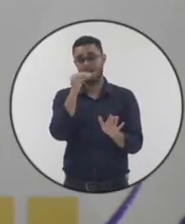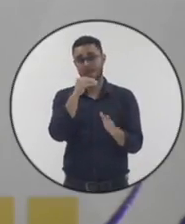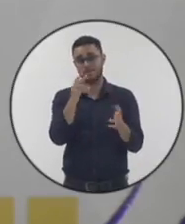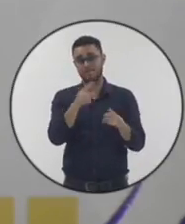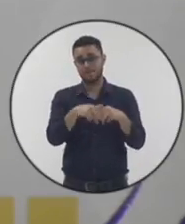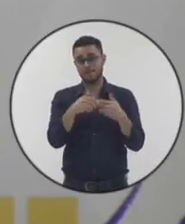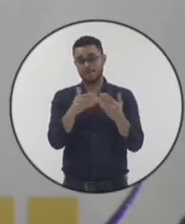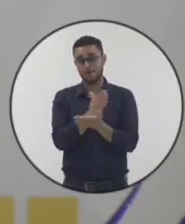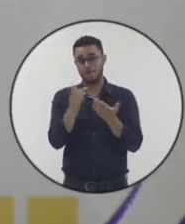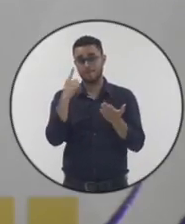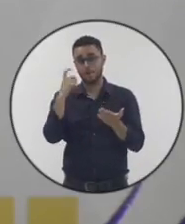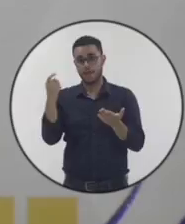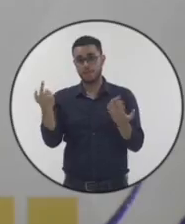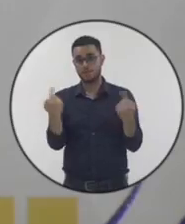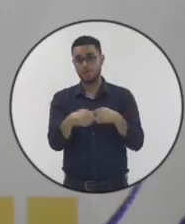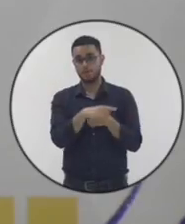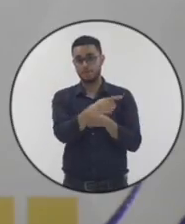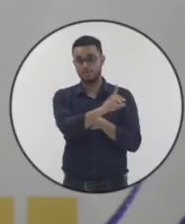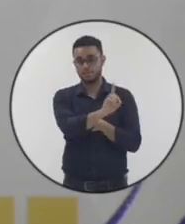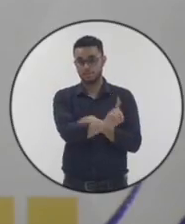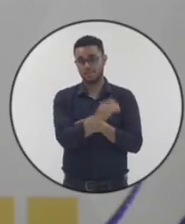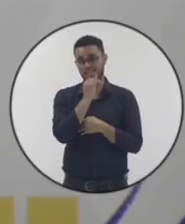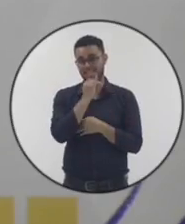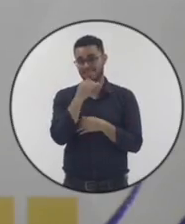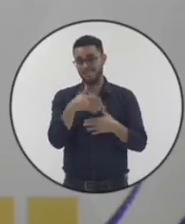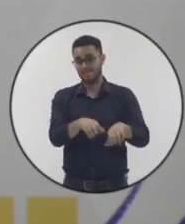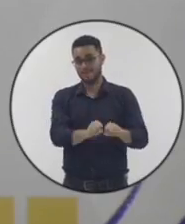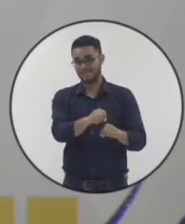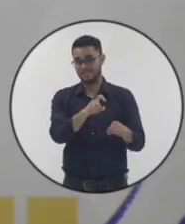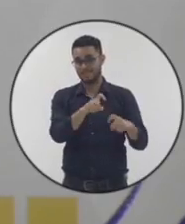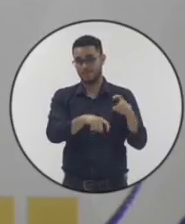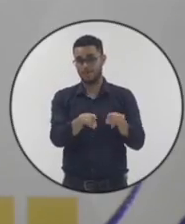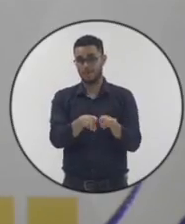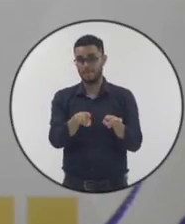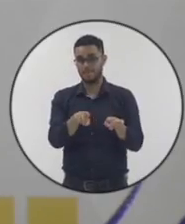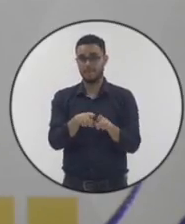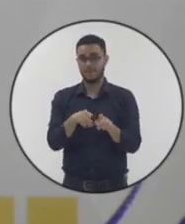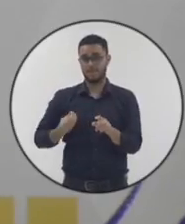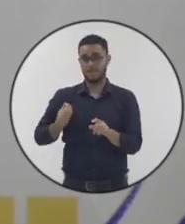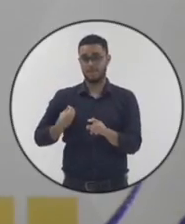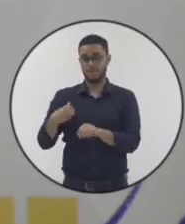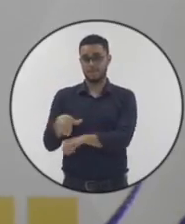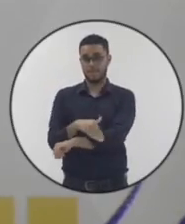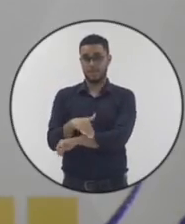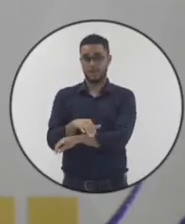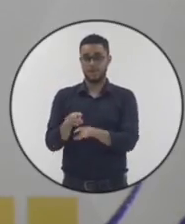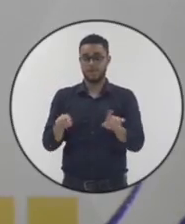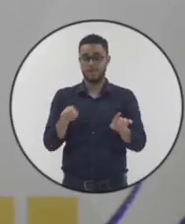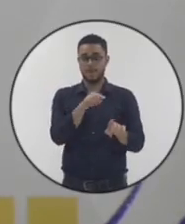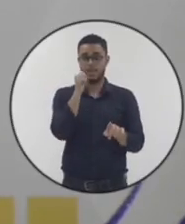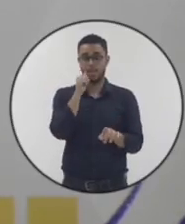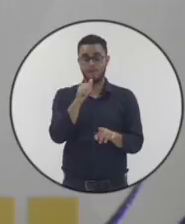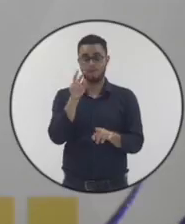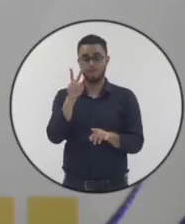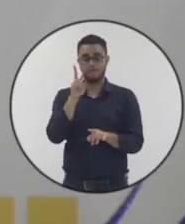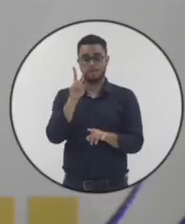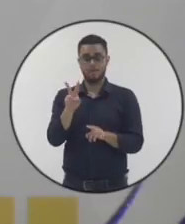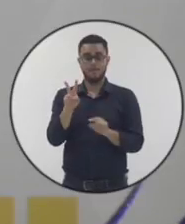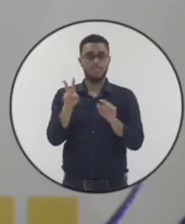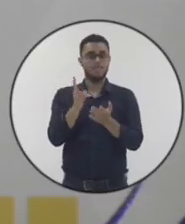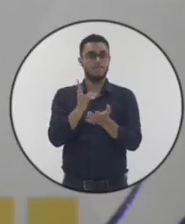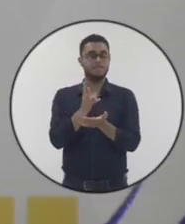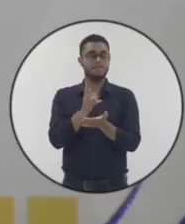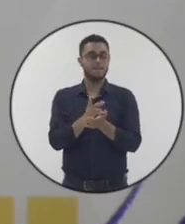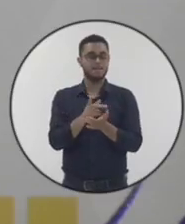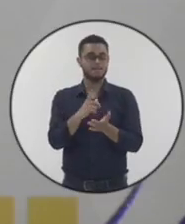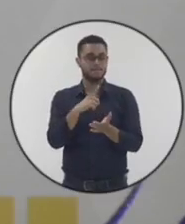de violação de direitos, como exploração sexual e situação de rua. Ela observa que, apesar da grande demanda, tais situações